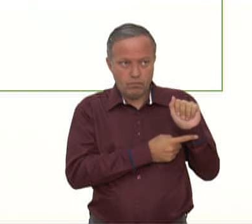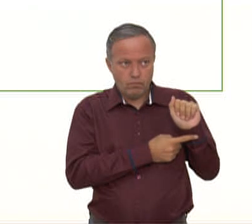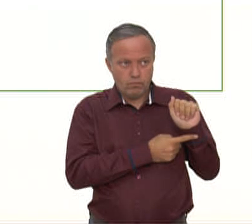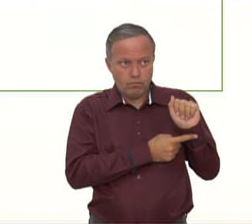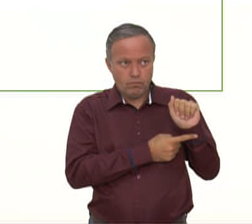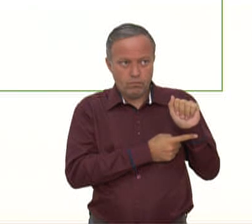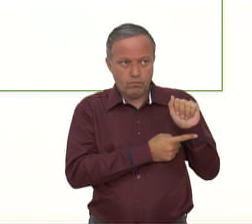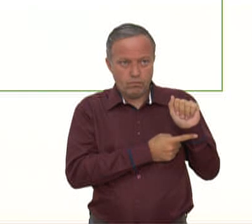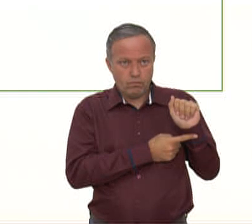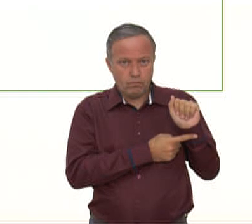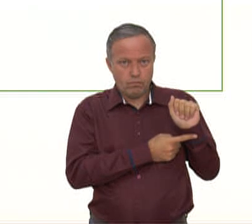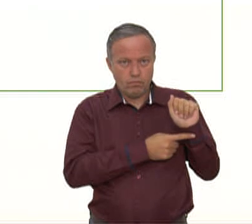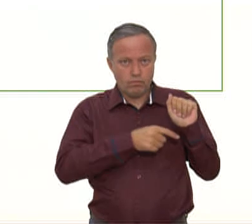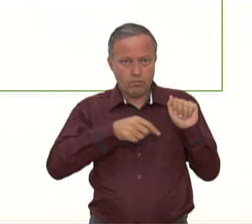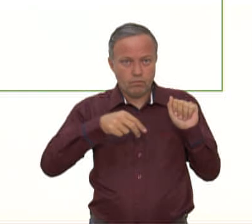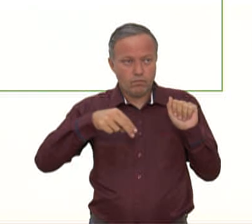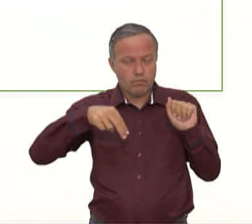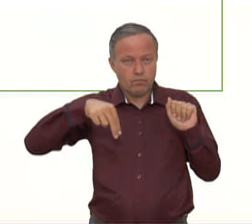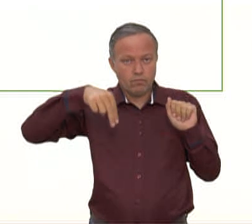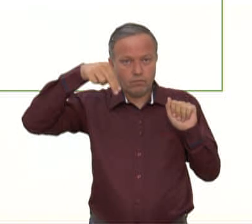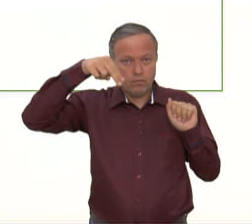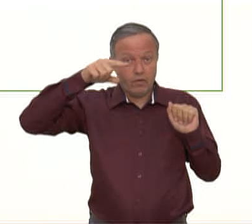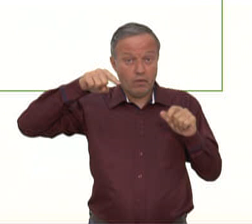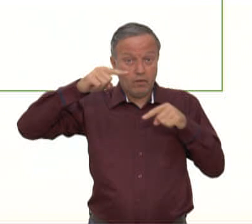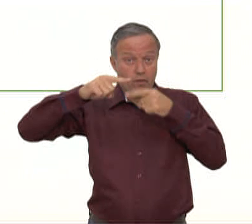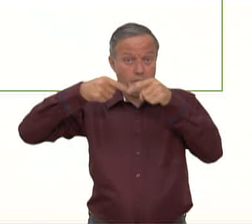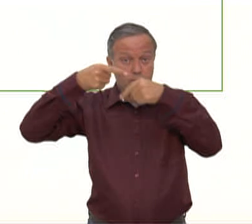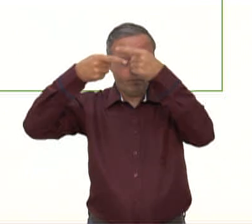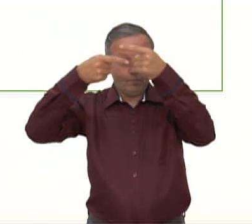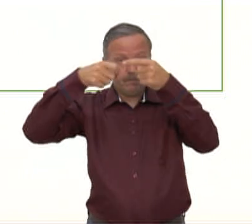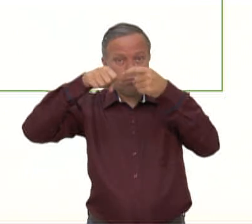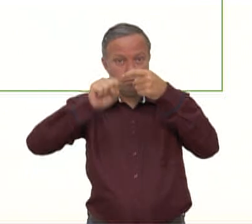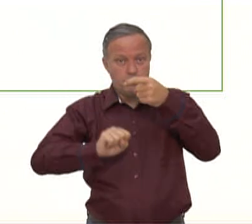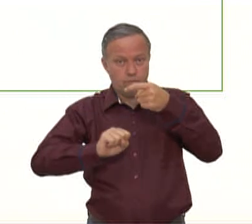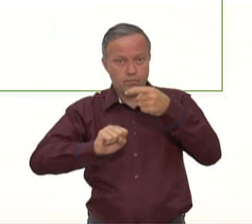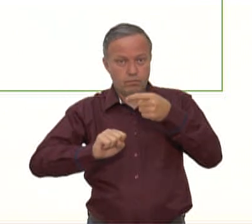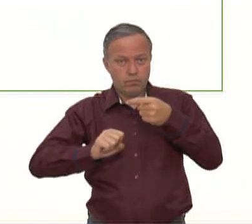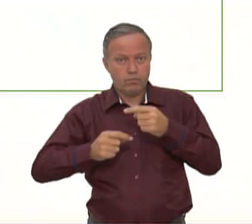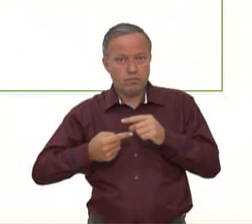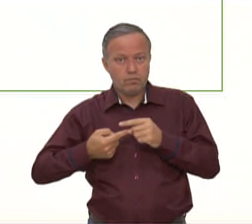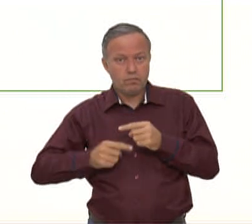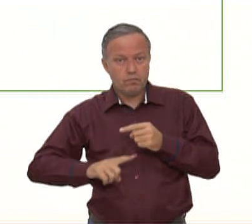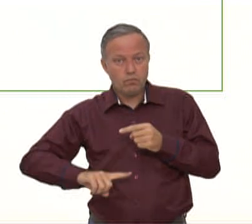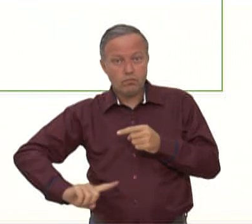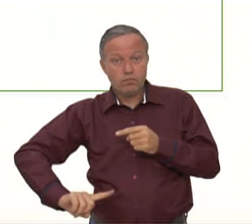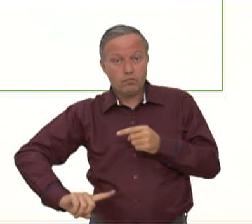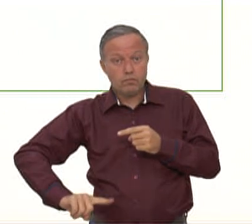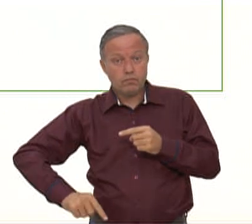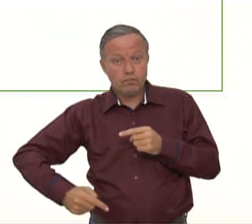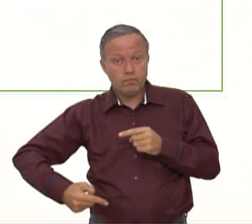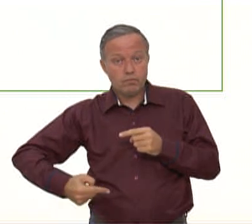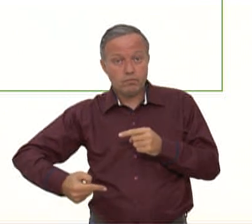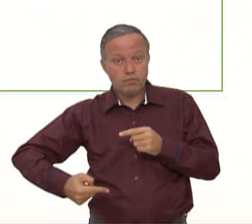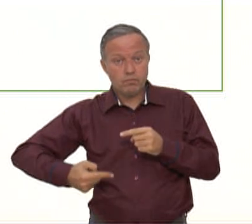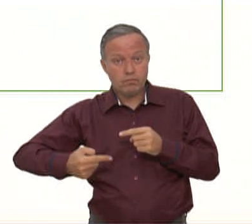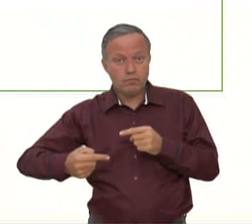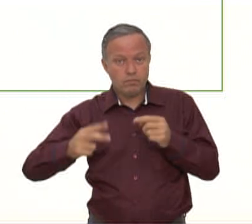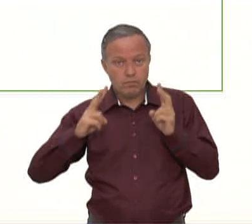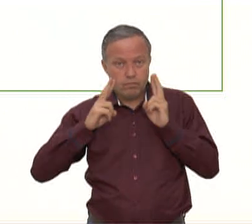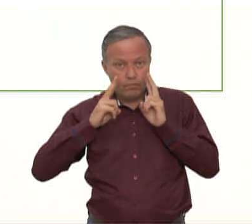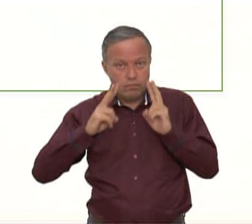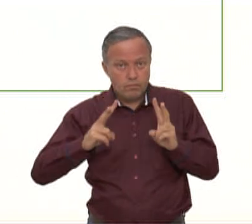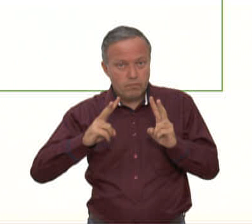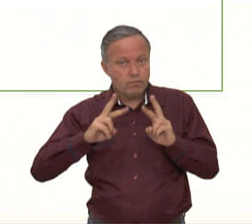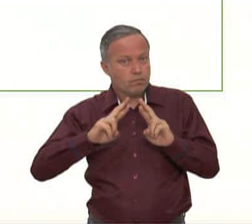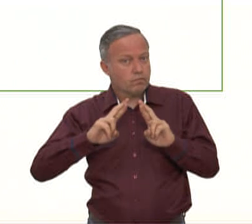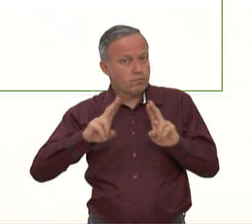marcou a letra A, norte desenvolvido, e sul subdesenvolvido, você está certo. E aí que nós vemos essa dificuldade,